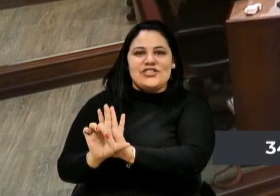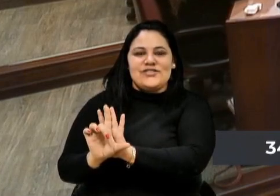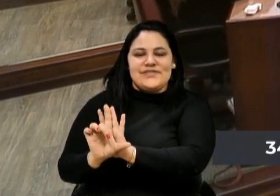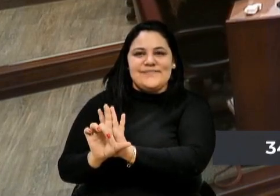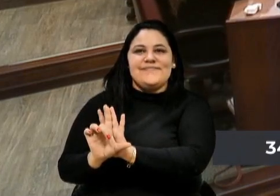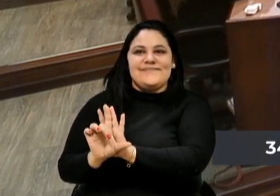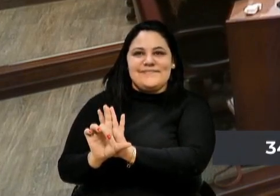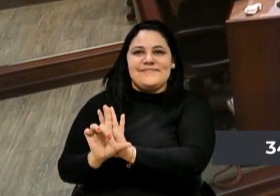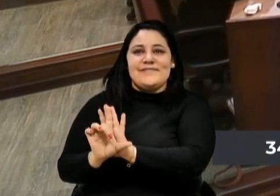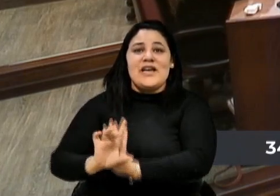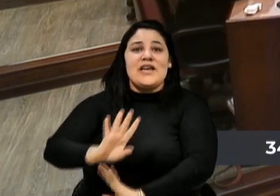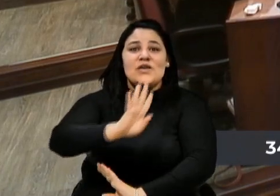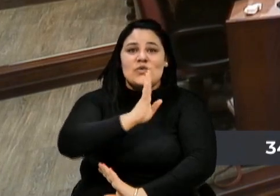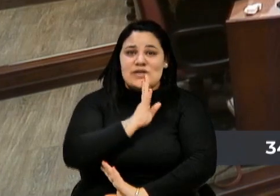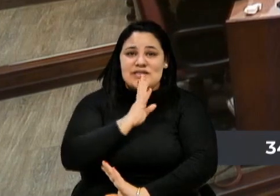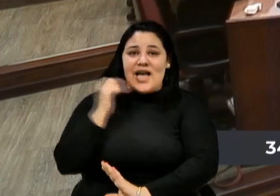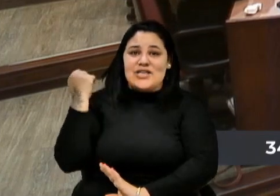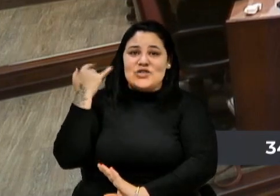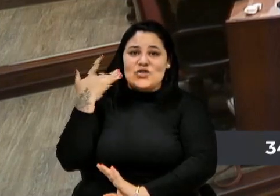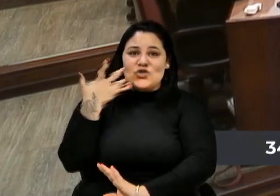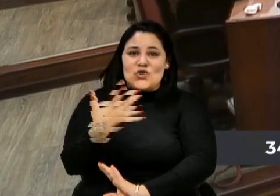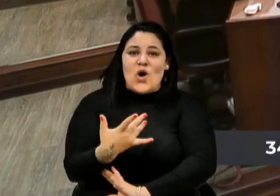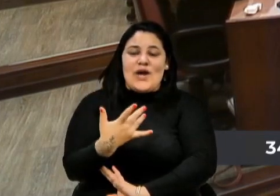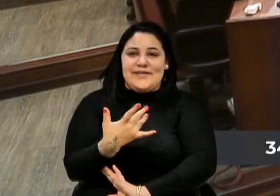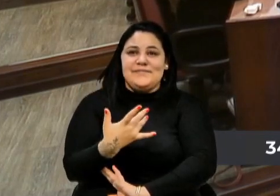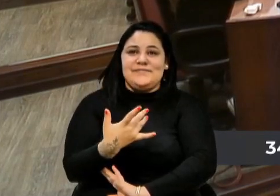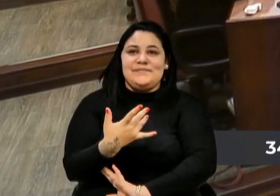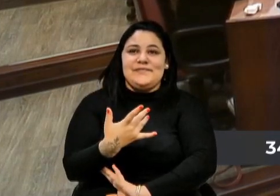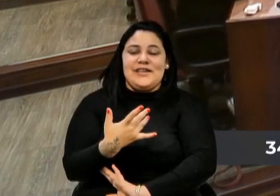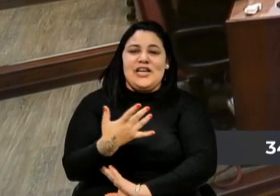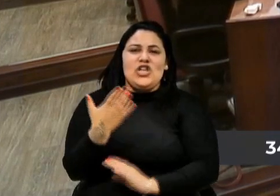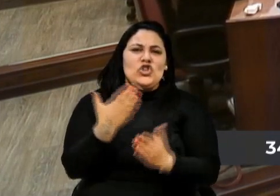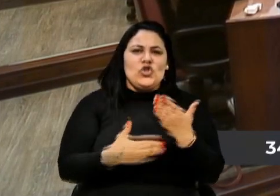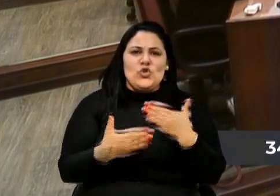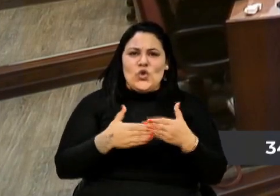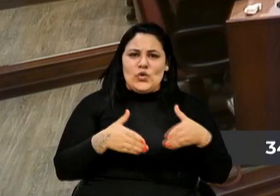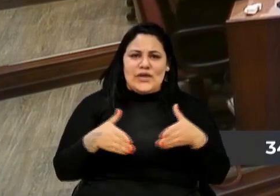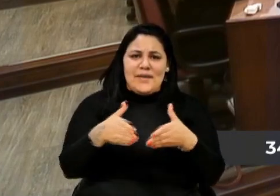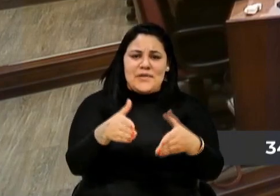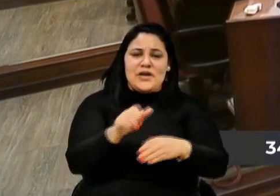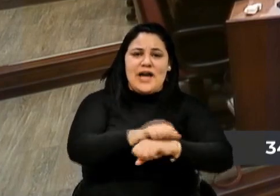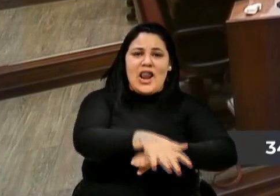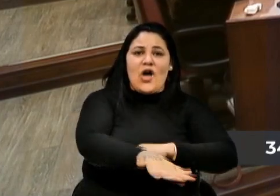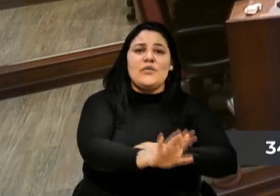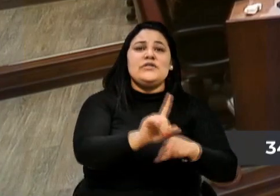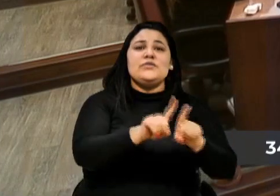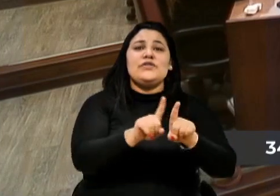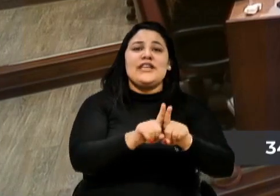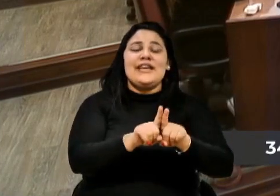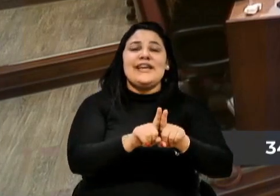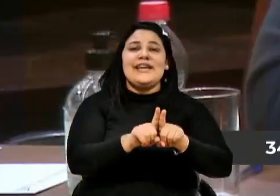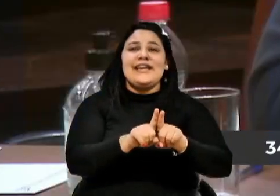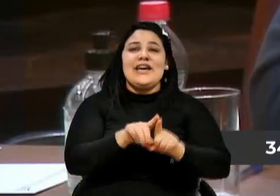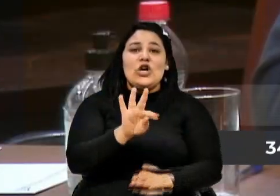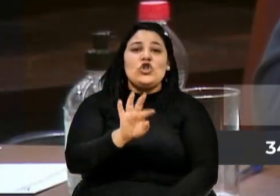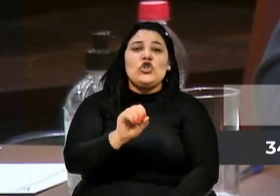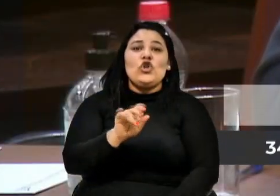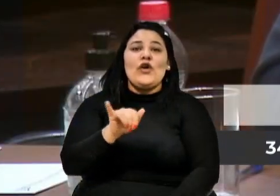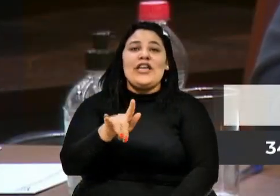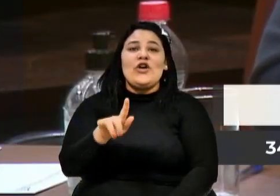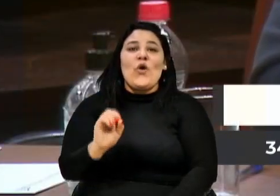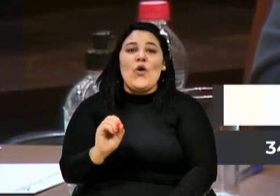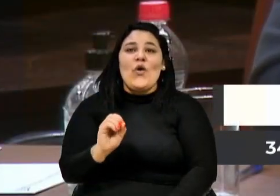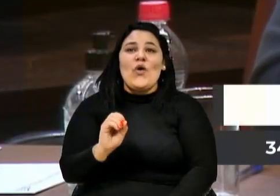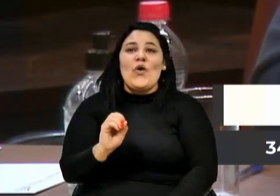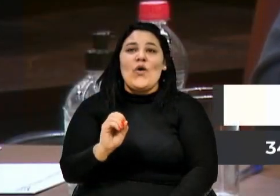legislativas. Eu conhecia a história de Galó ali, enfim, né? Todo aquele roteiro de Galó por causa do Toigo. Ele levou nós na